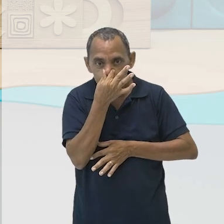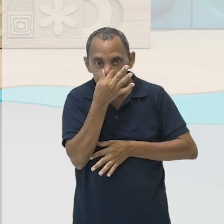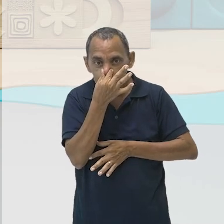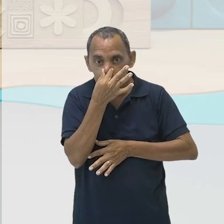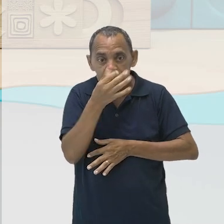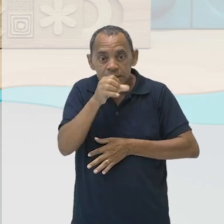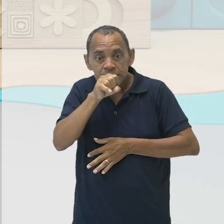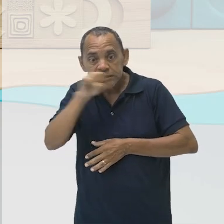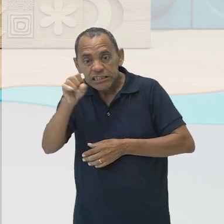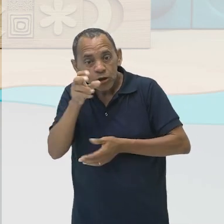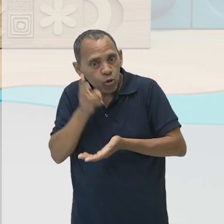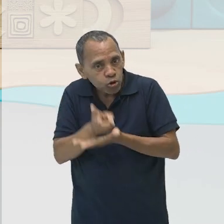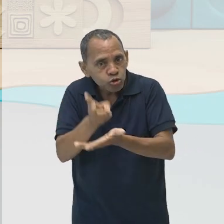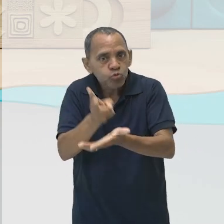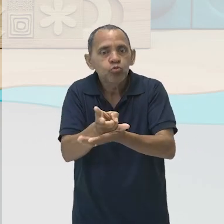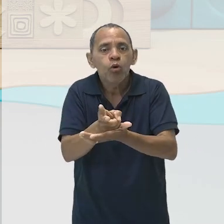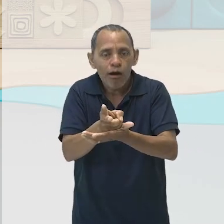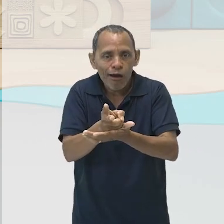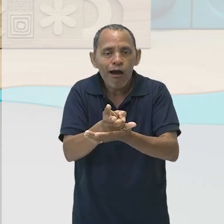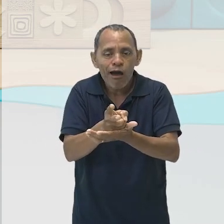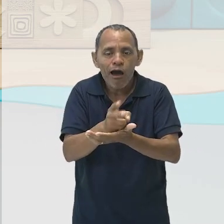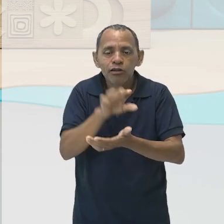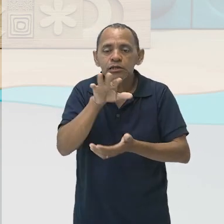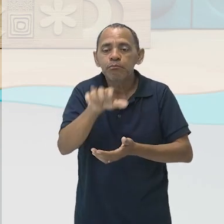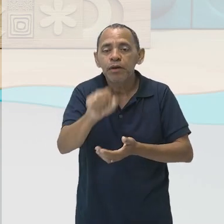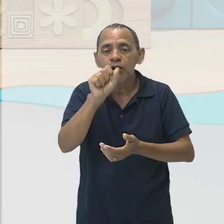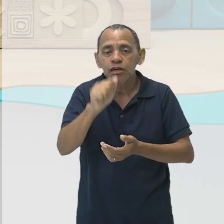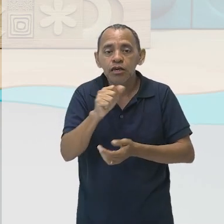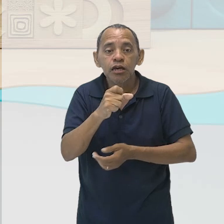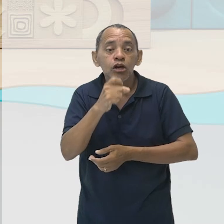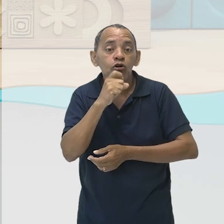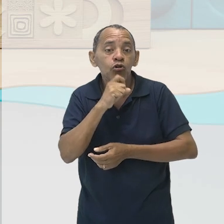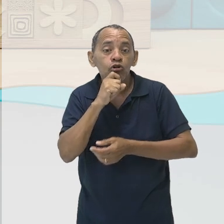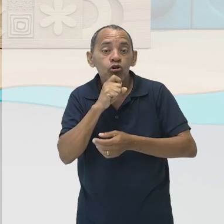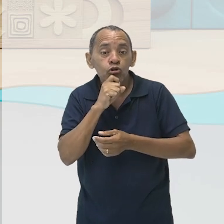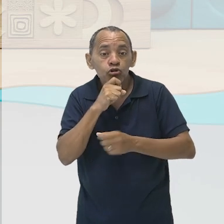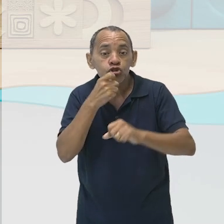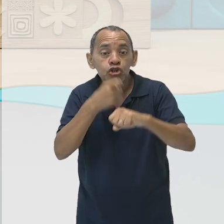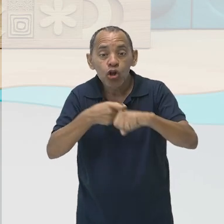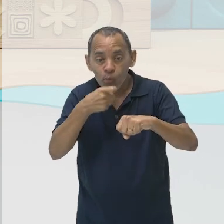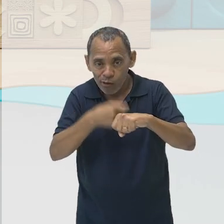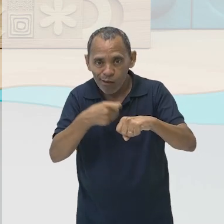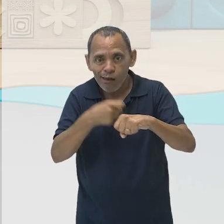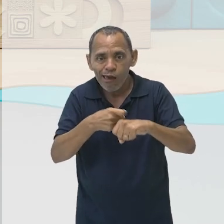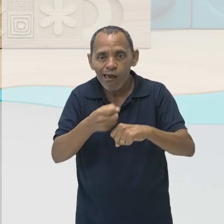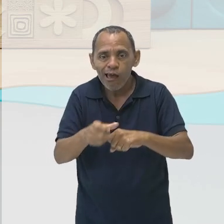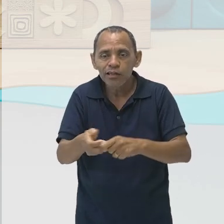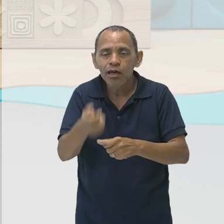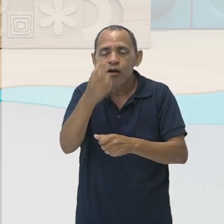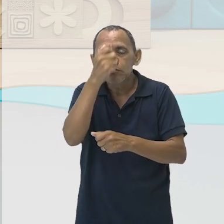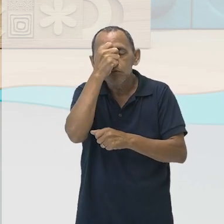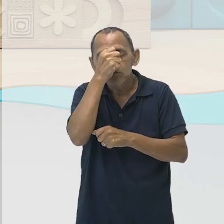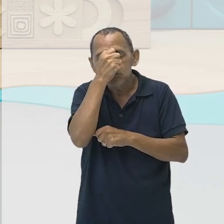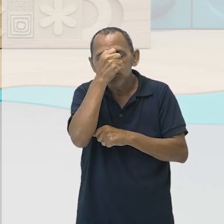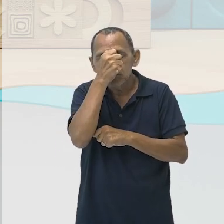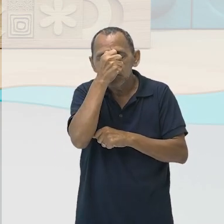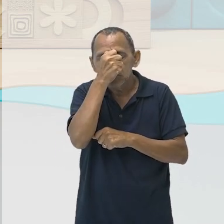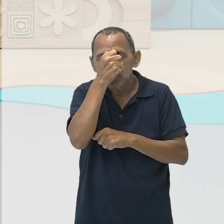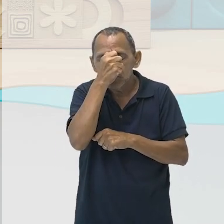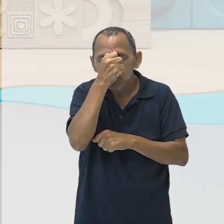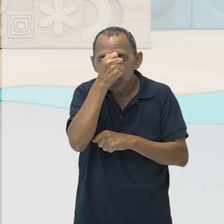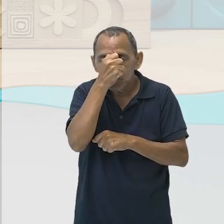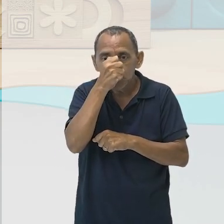de gelo envolvido no local por cerca de 10 minutos, né? Caso você pressionou a narina, ela continua